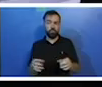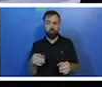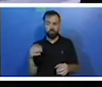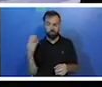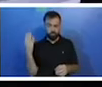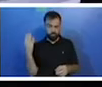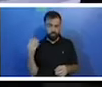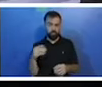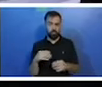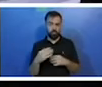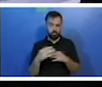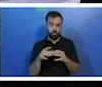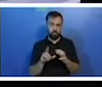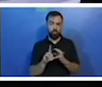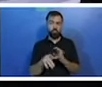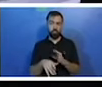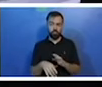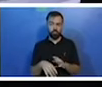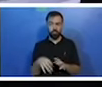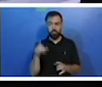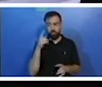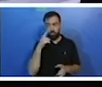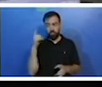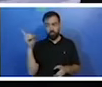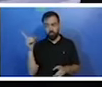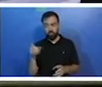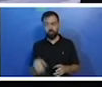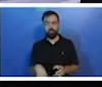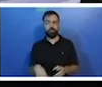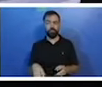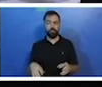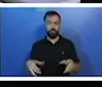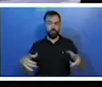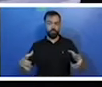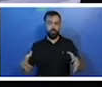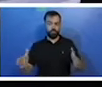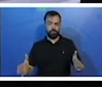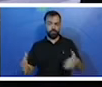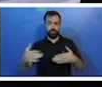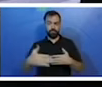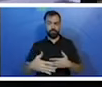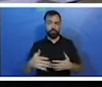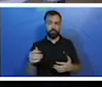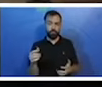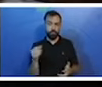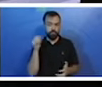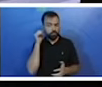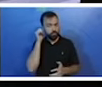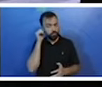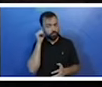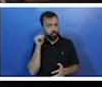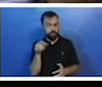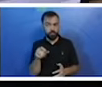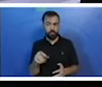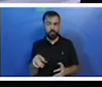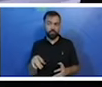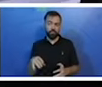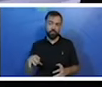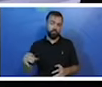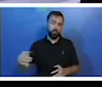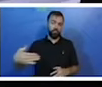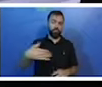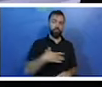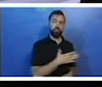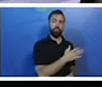modalidade olímpica, né? Então olha aqui, ó, uma pista de BMX Freestyle, estilo livre, onde temos aqui